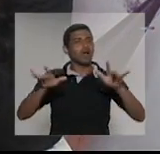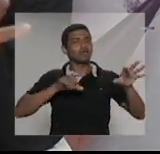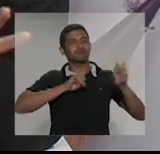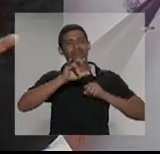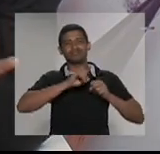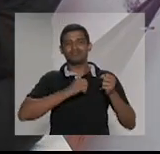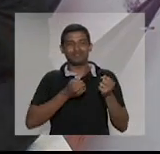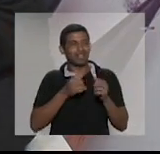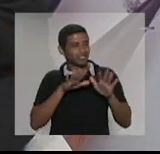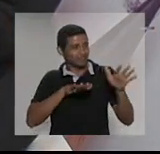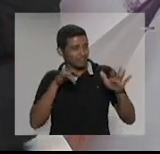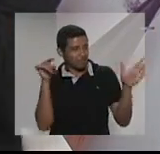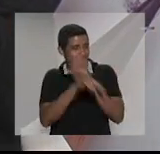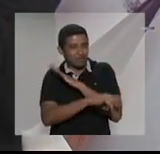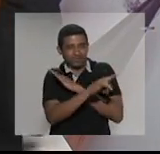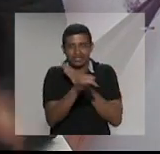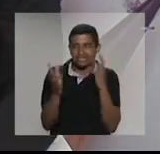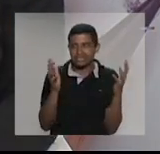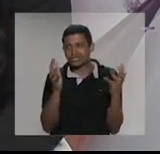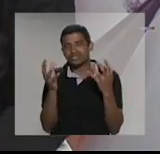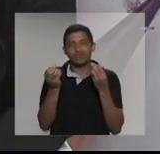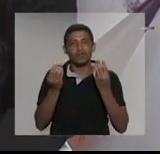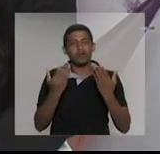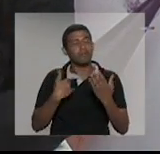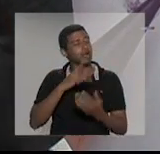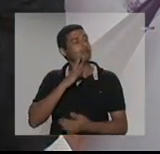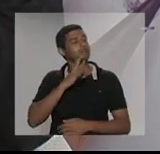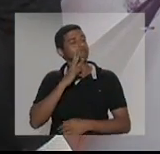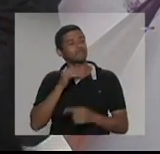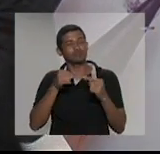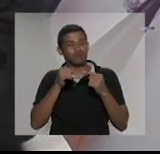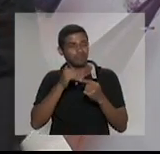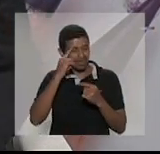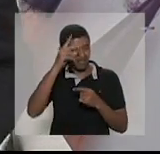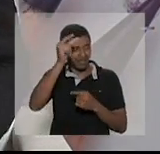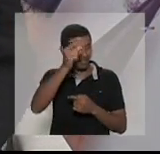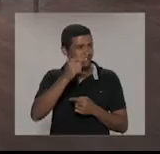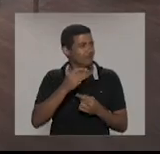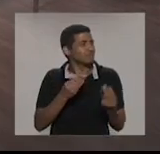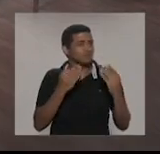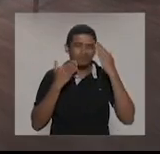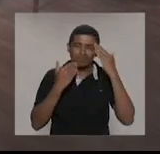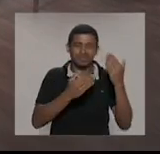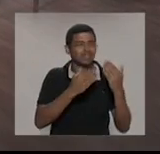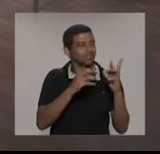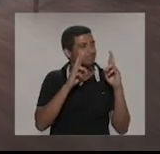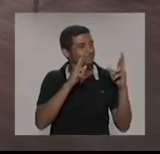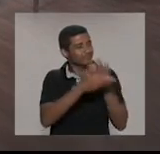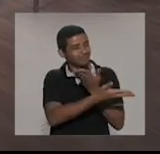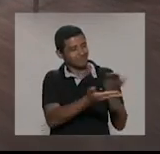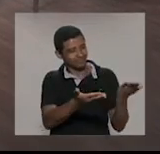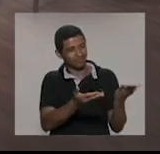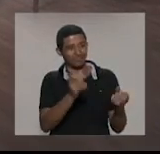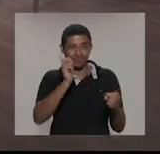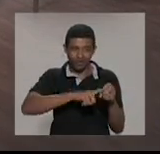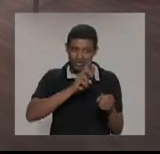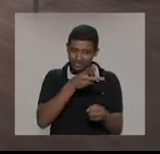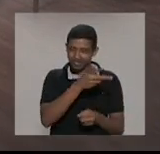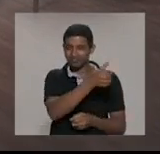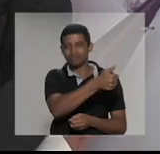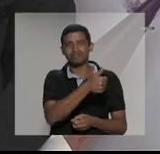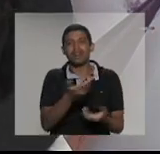essas perguntas que deixam saia justa, vocês com saia justa, mas é legal, porque essa é a ideia. Muitíssimo obrigada e sucesso. Voltem